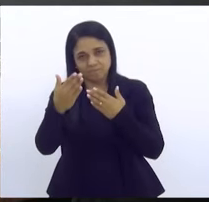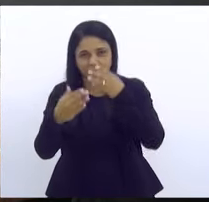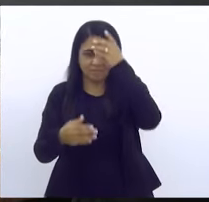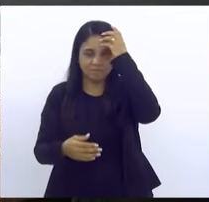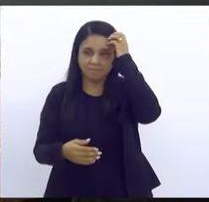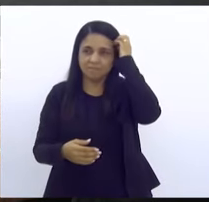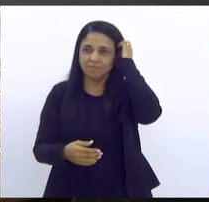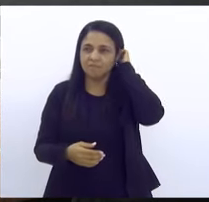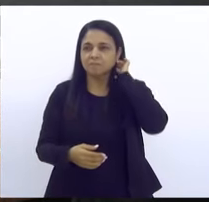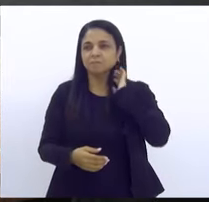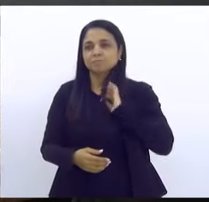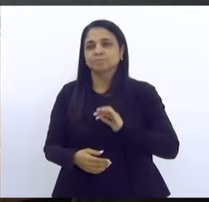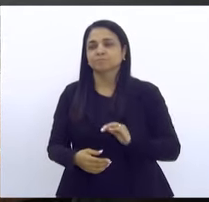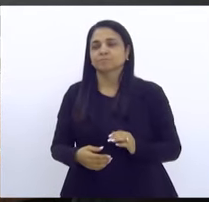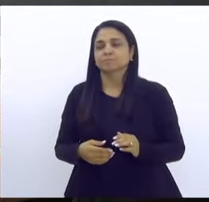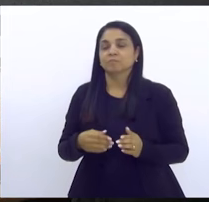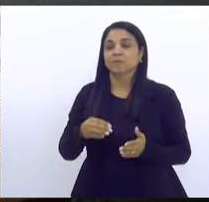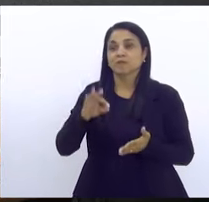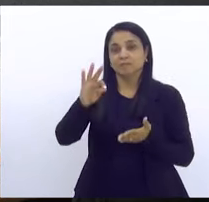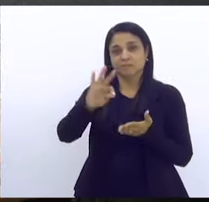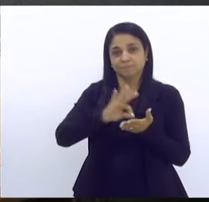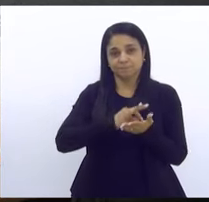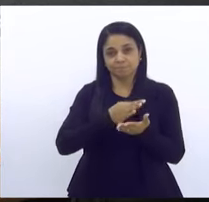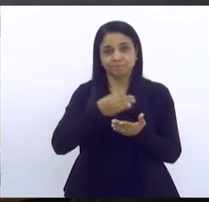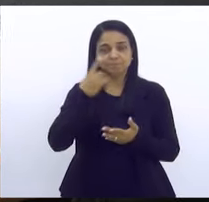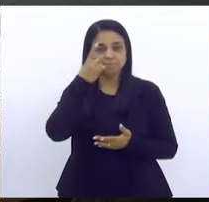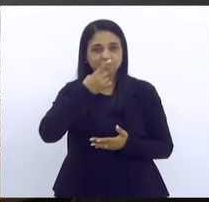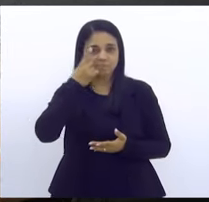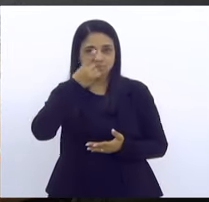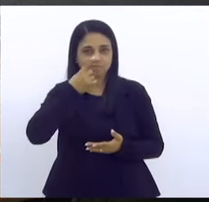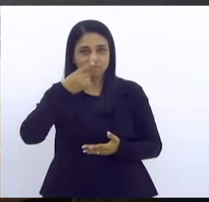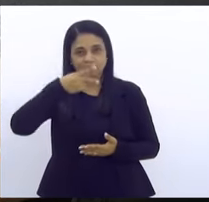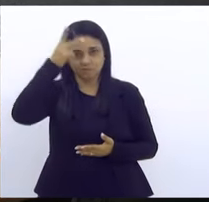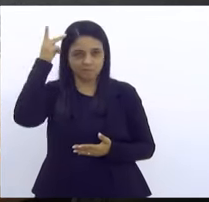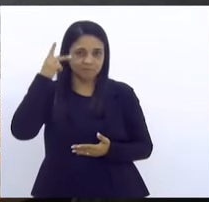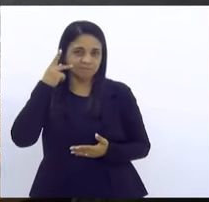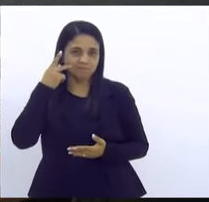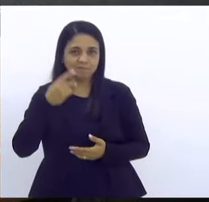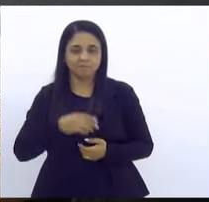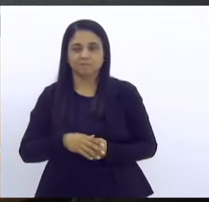Obrigado, deputada. Próximo deputado, Luiz Paulo.